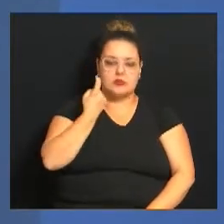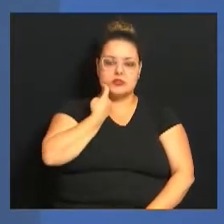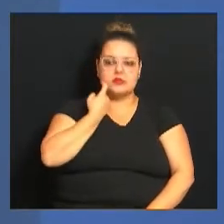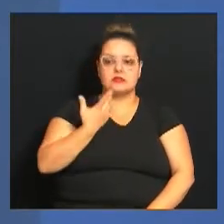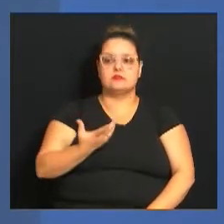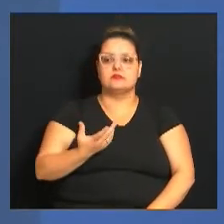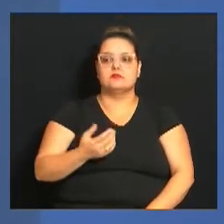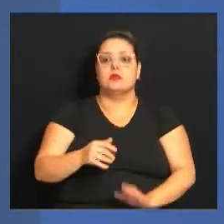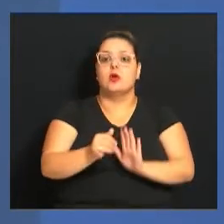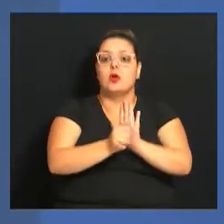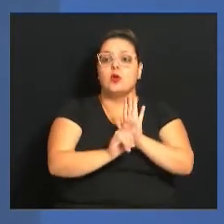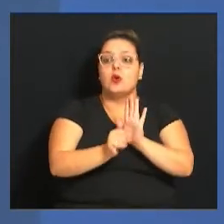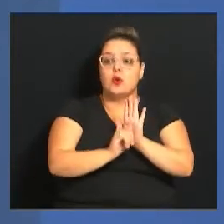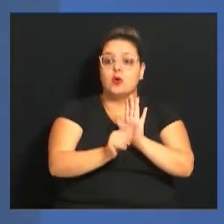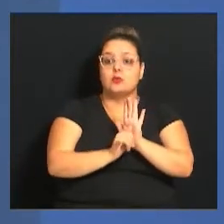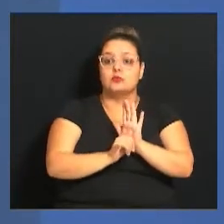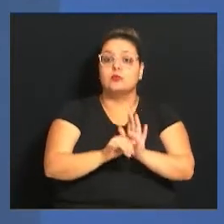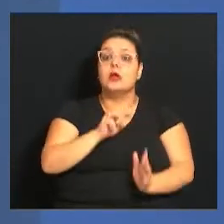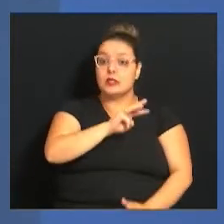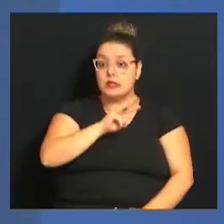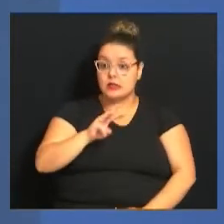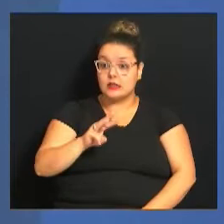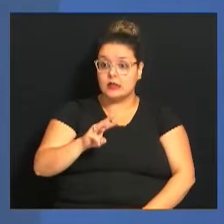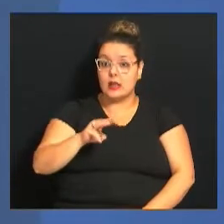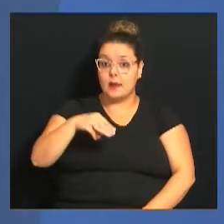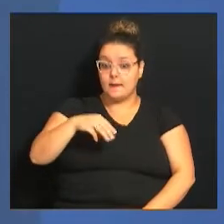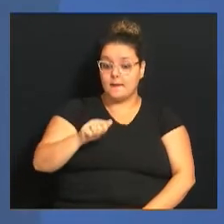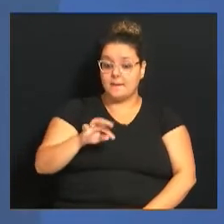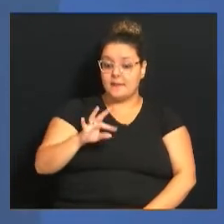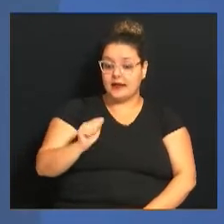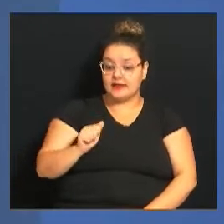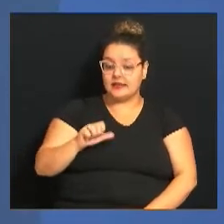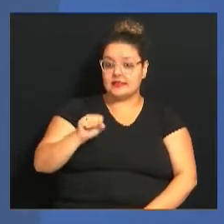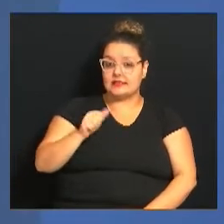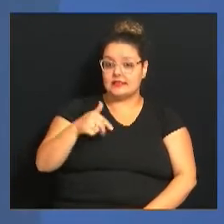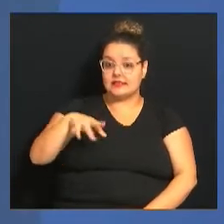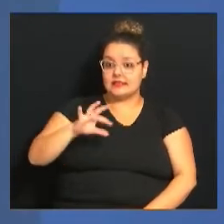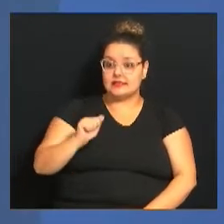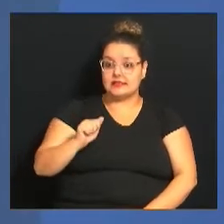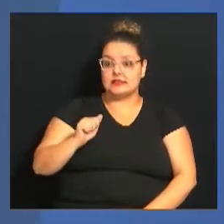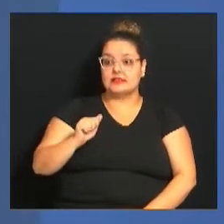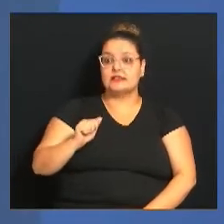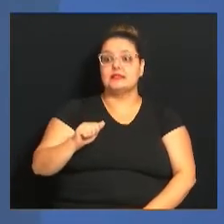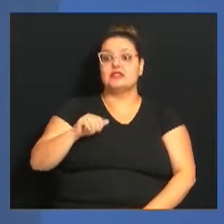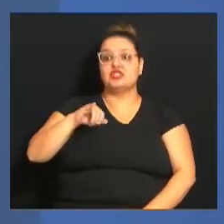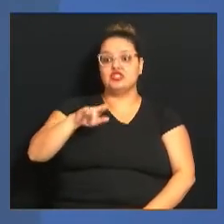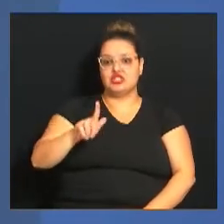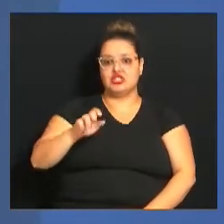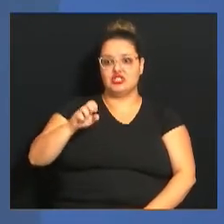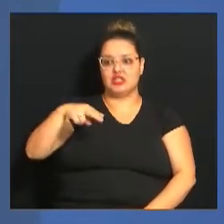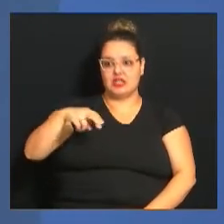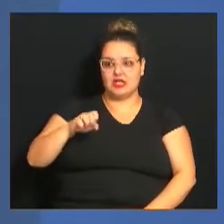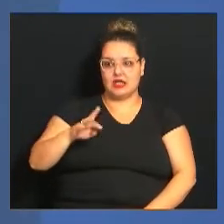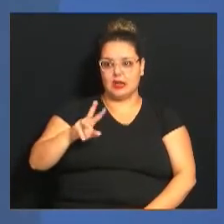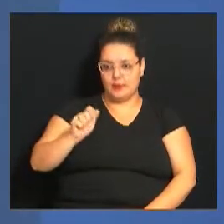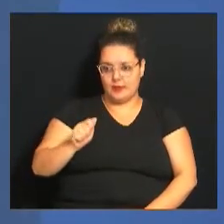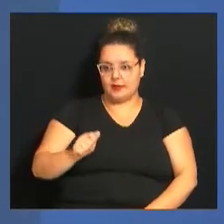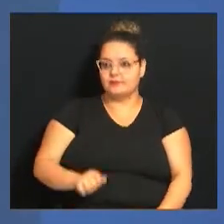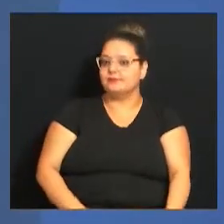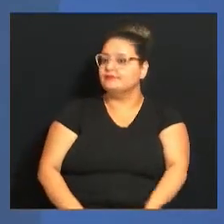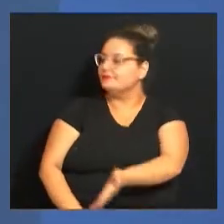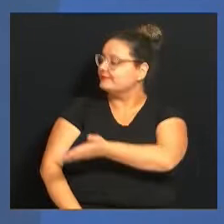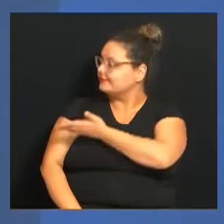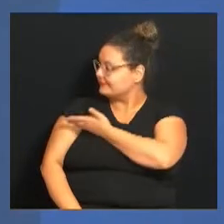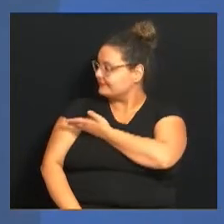é diretamente no site da Mata Santa Genebra, que é o FJPO Santa Genebra,